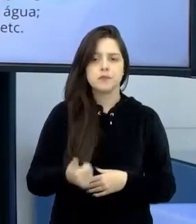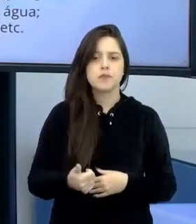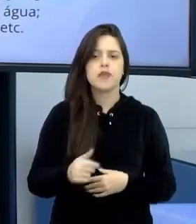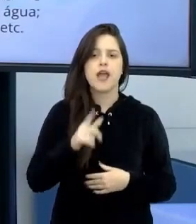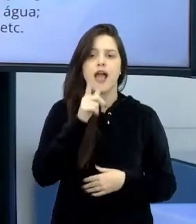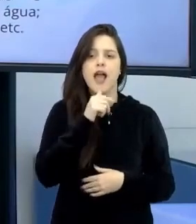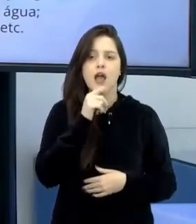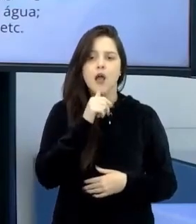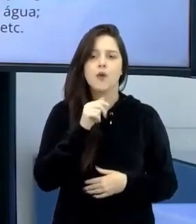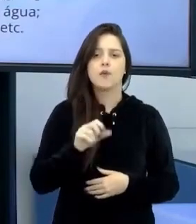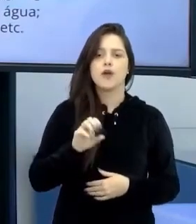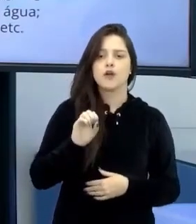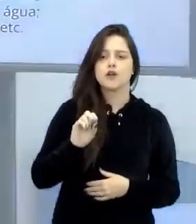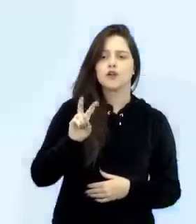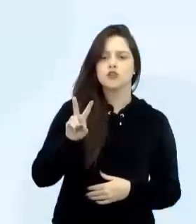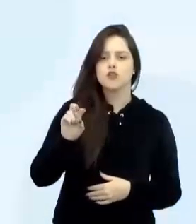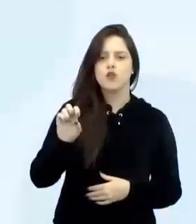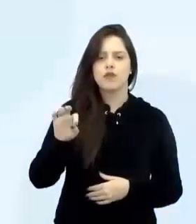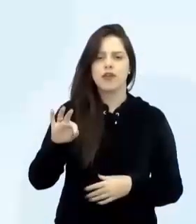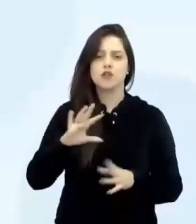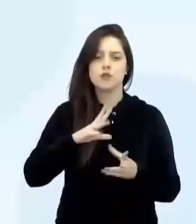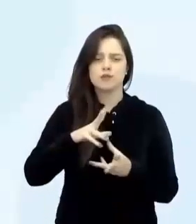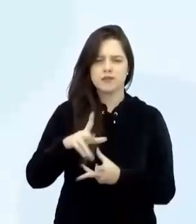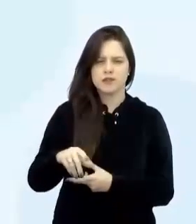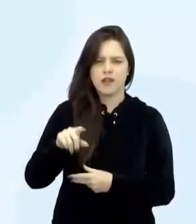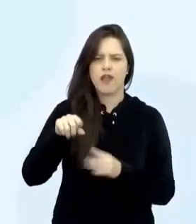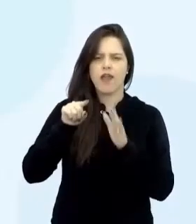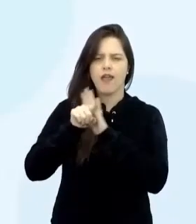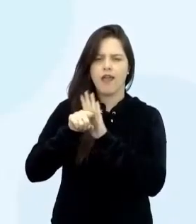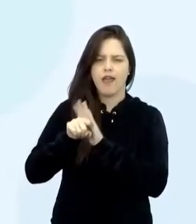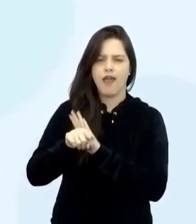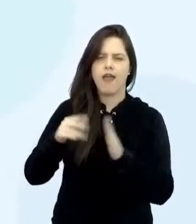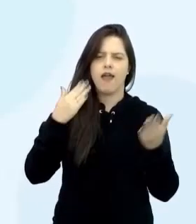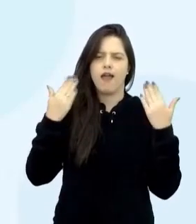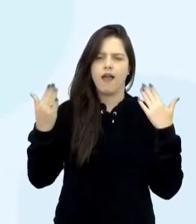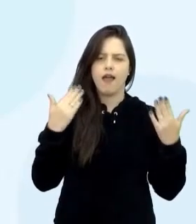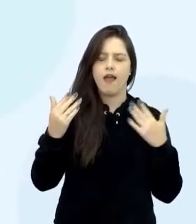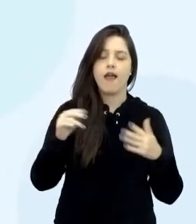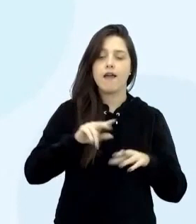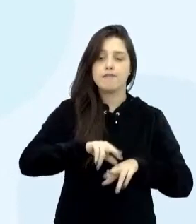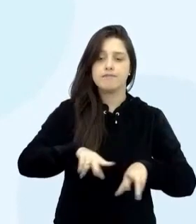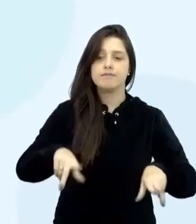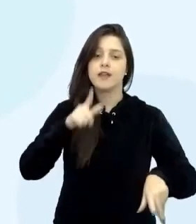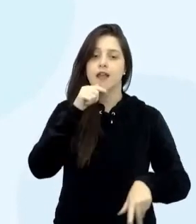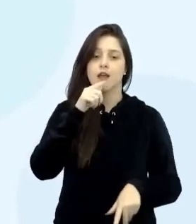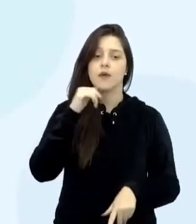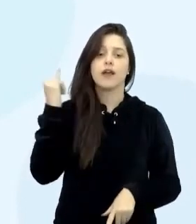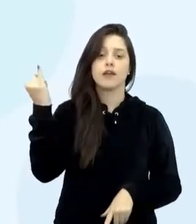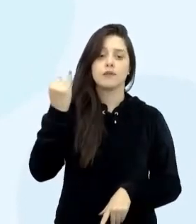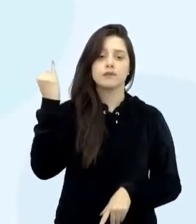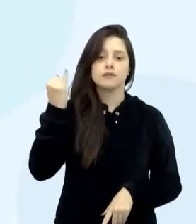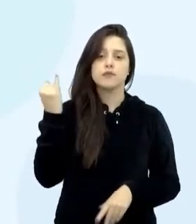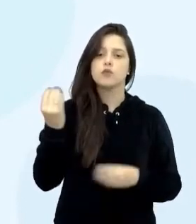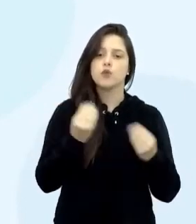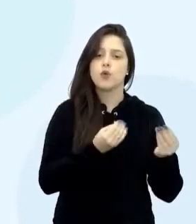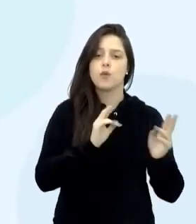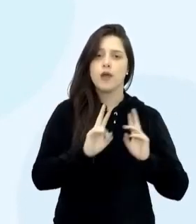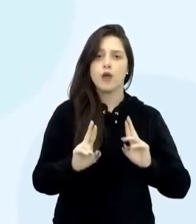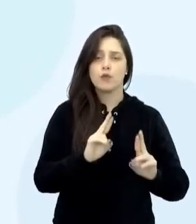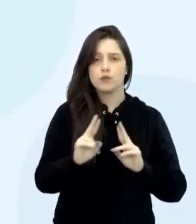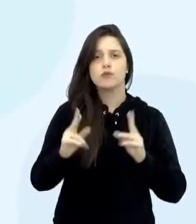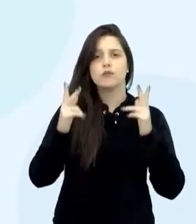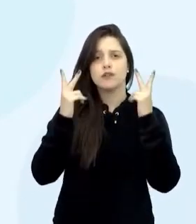o solvente universal. Investigar e analisar as propriedades da água e sua importância como